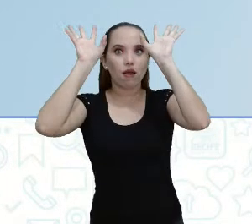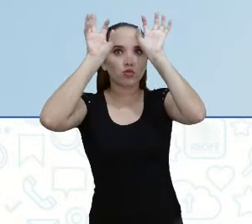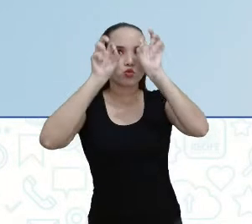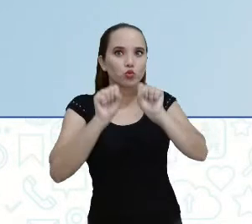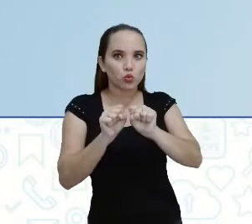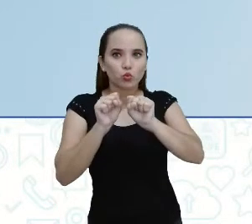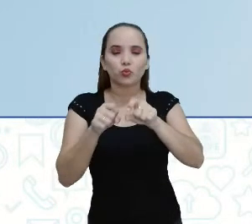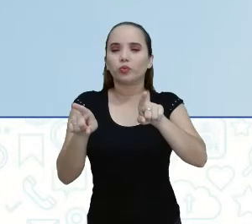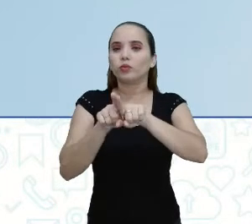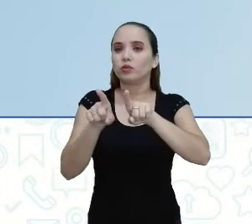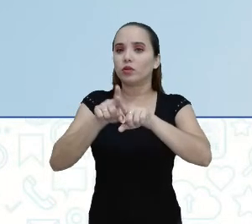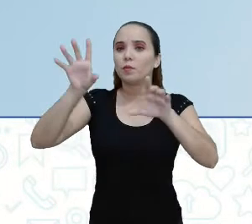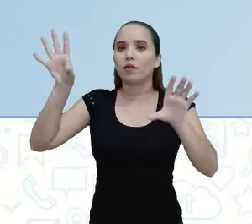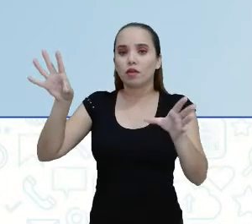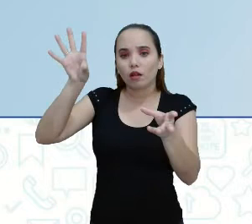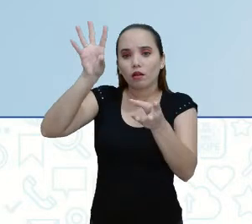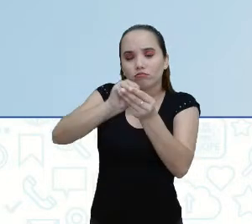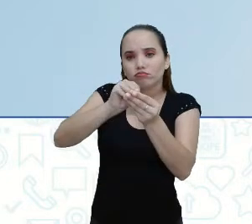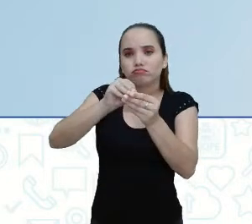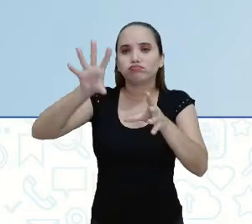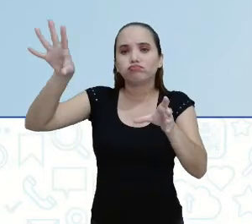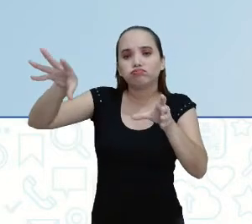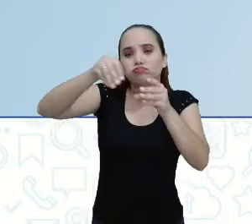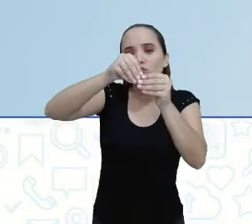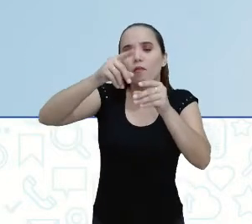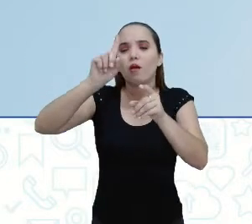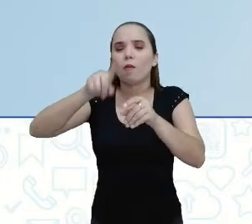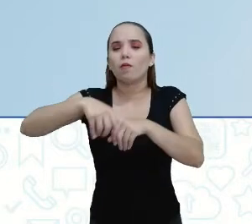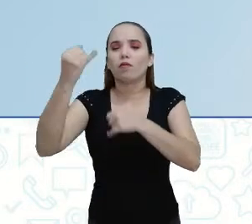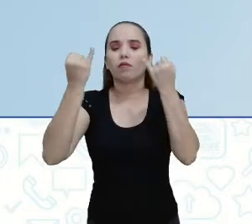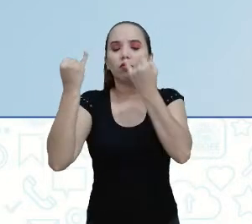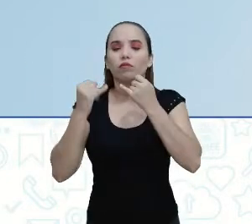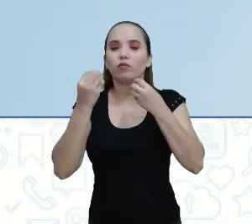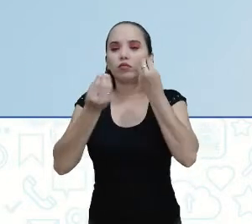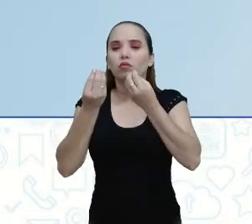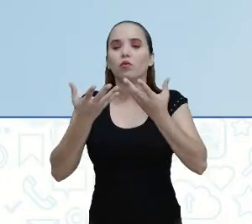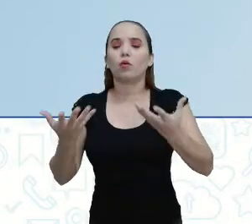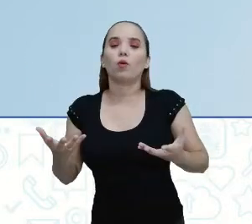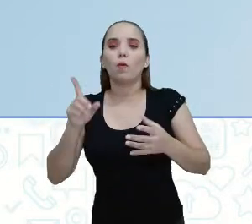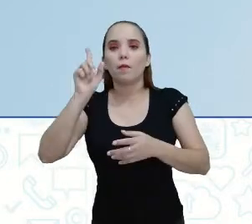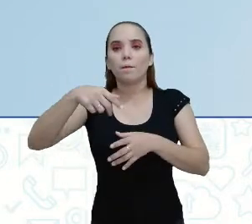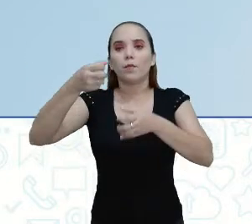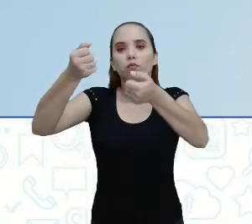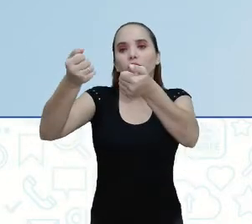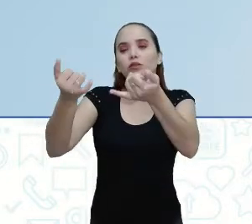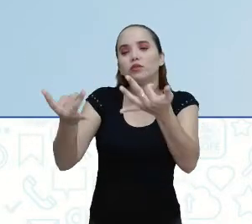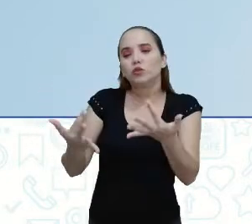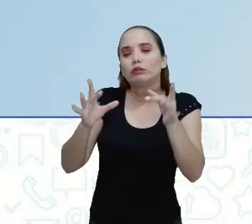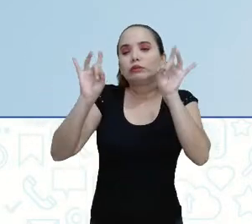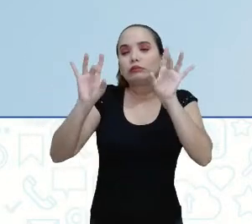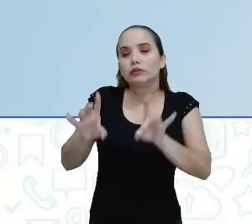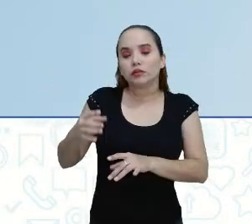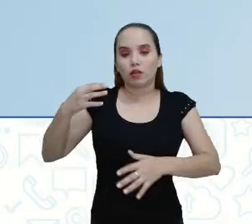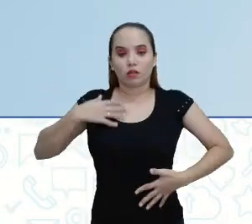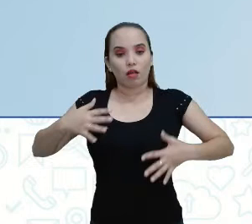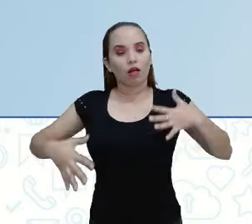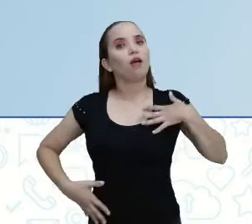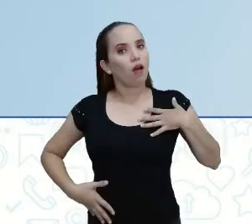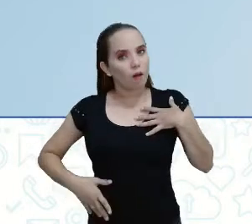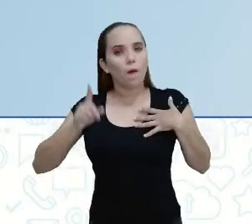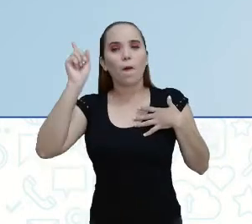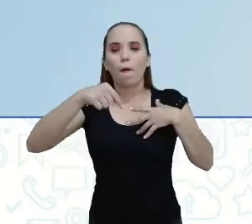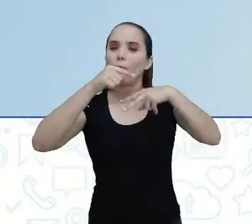também complementa a informação descrevendo as roupas que ele vai usar. Então, ele vestirá